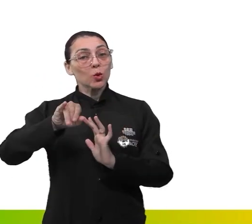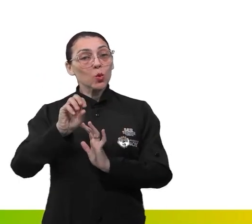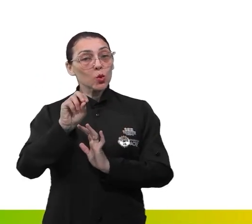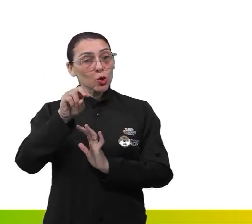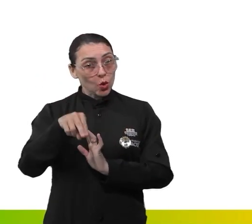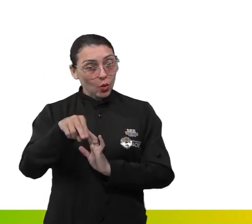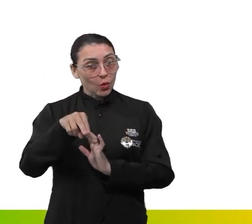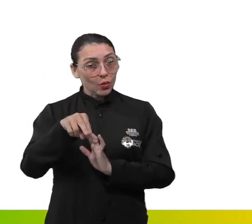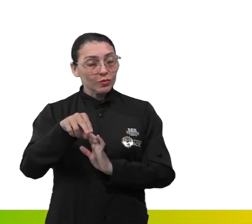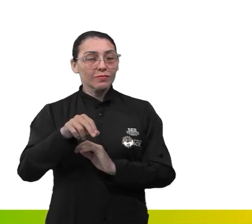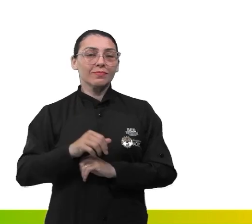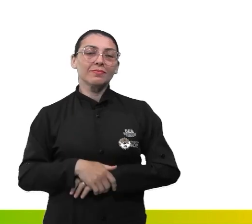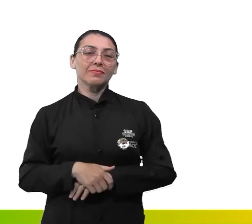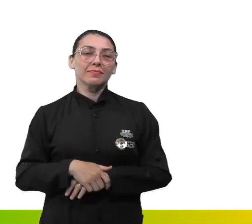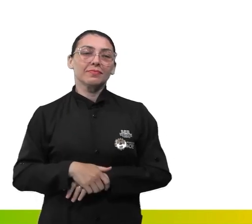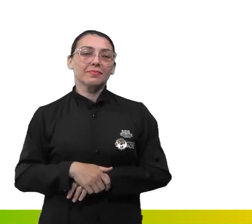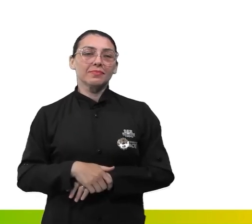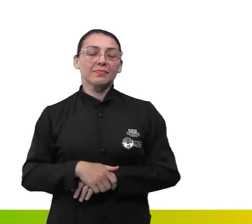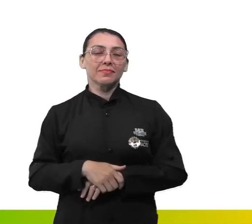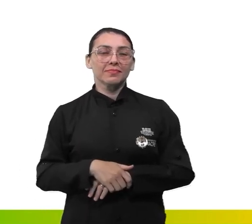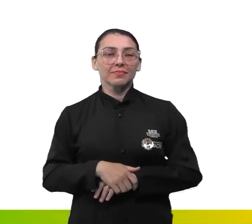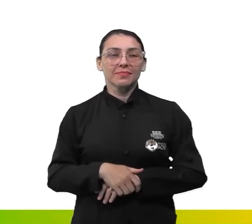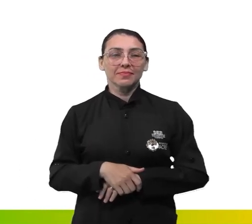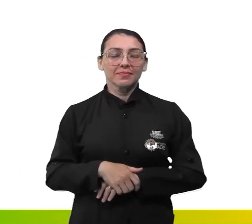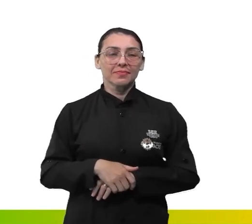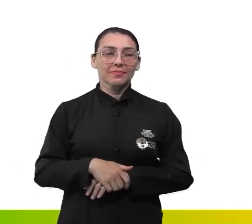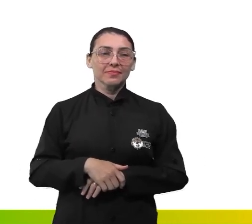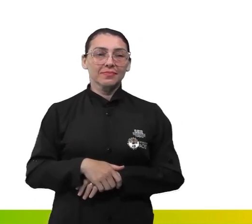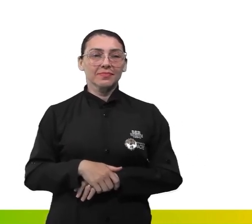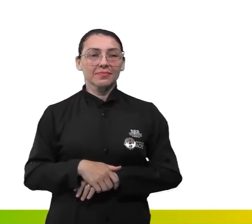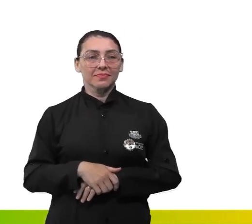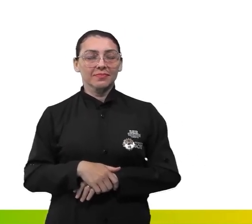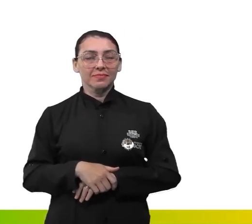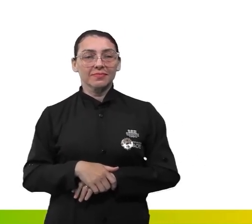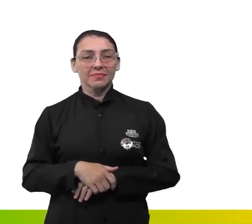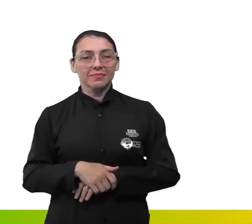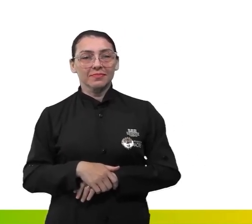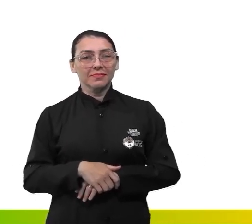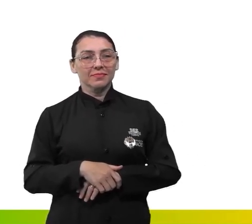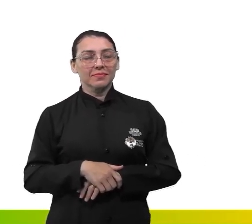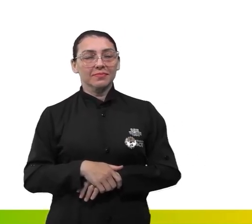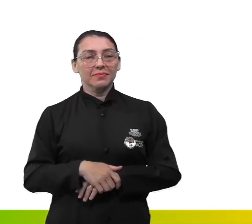namorada dele, o John, né? E não necessariamente para o cachorrinho, o Odd.